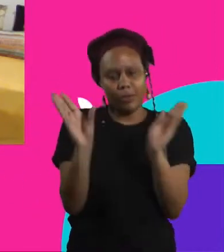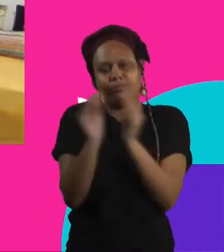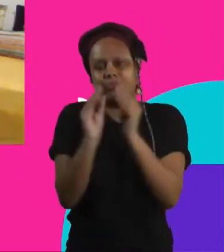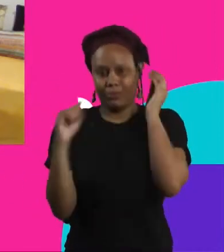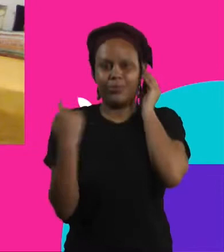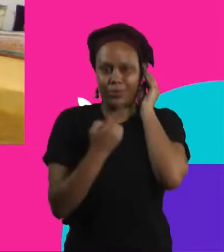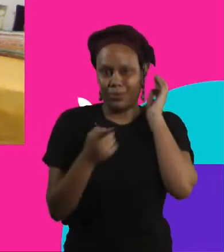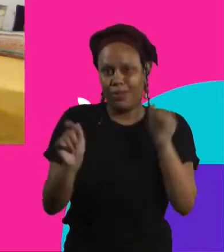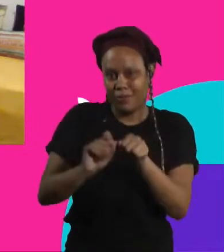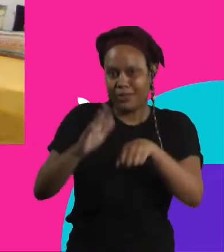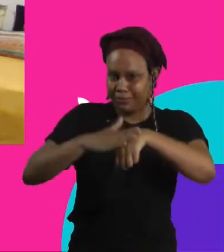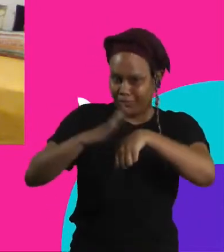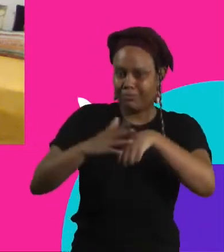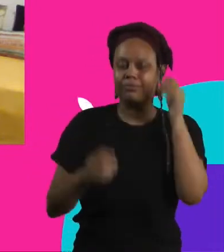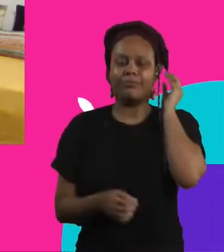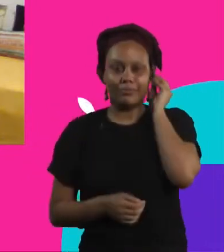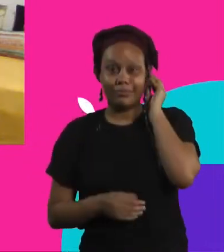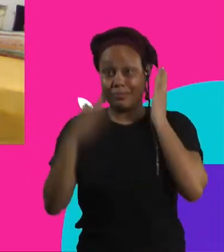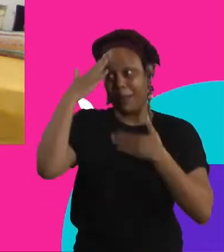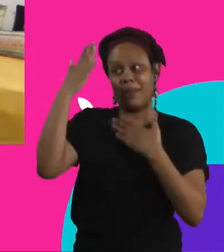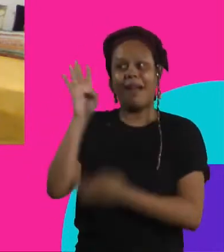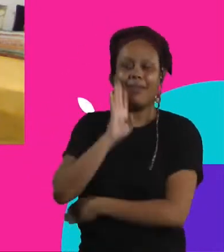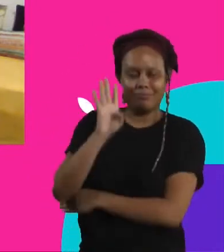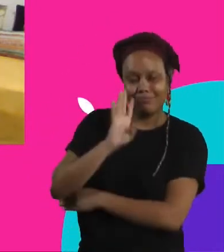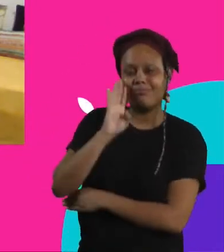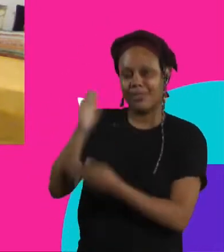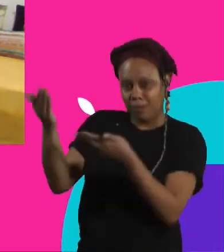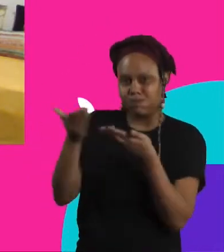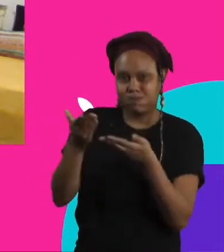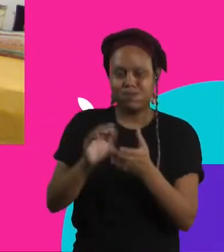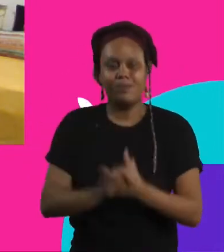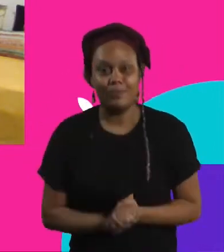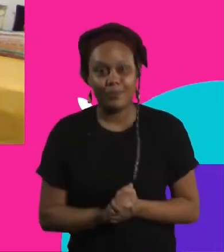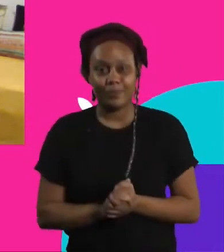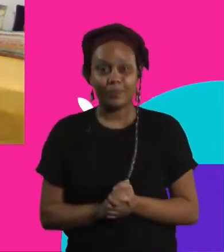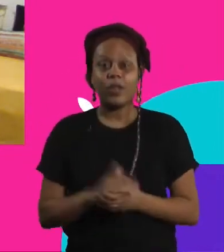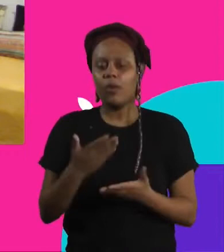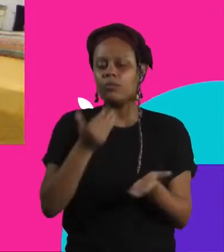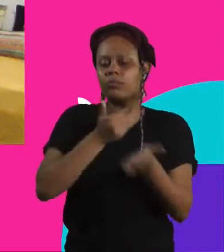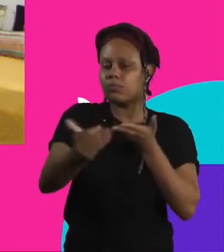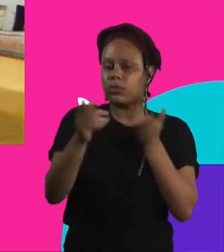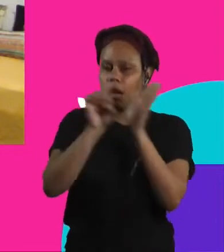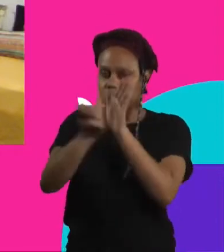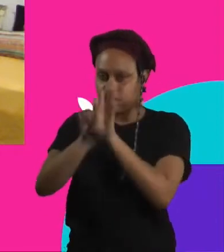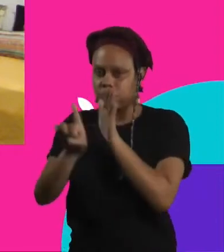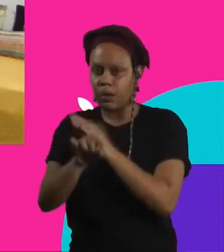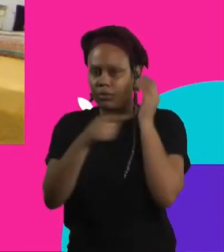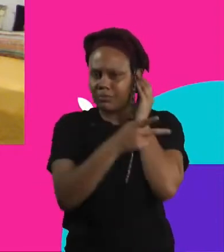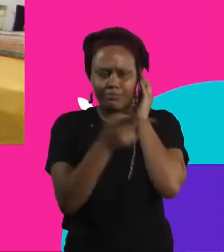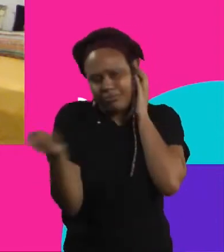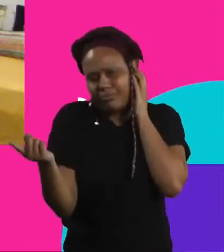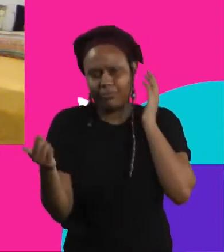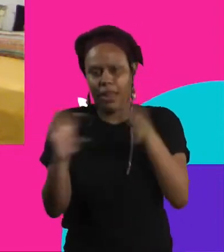faz. Que bacana, obrigada por trazer. Eu vou começar então aqui fazendo algumas perguntas e vocês fiquem